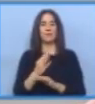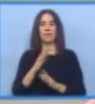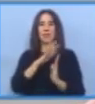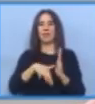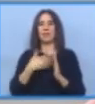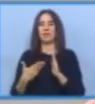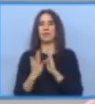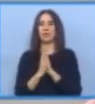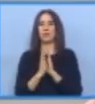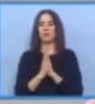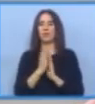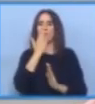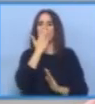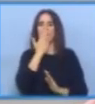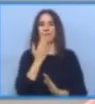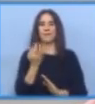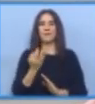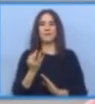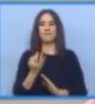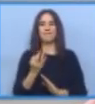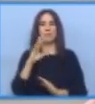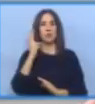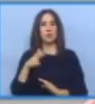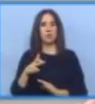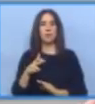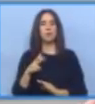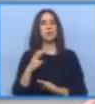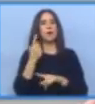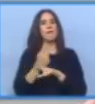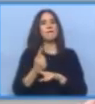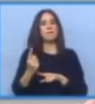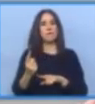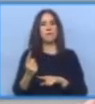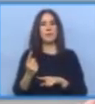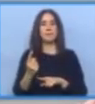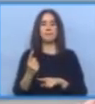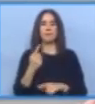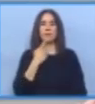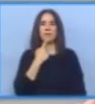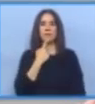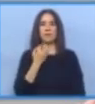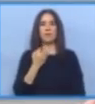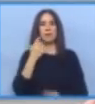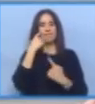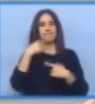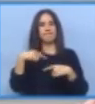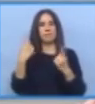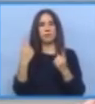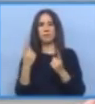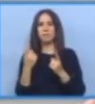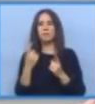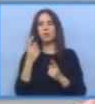calendário litúrgico, como se fosse, digamos assim, um acontecimento isolado e, digamos, que tem expressão mais ou